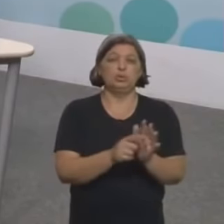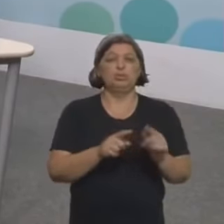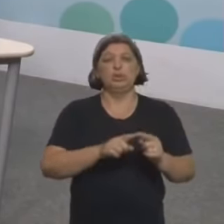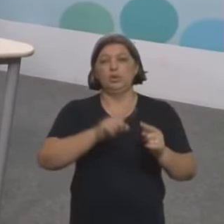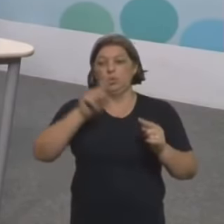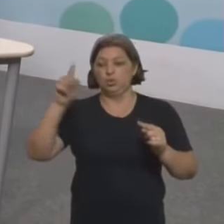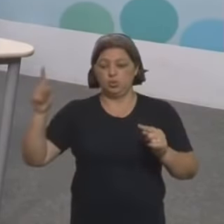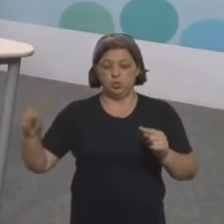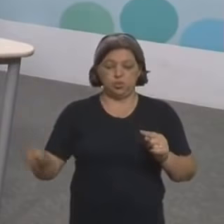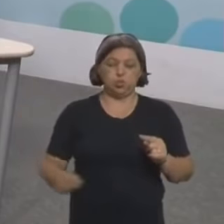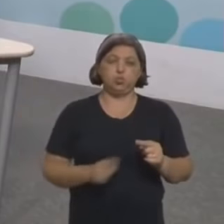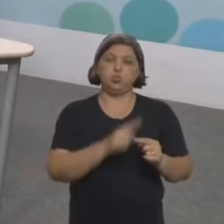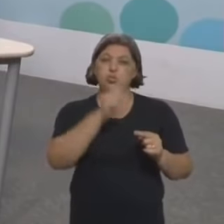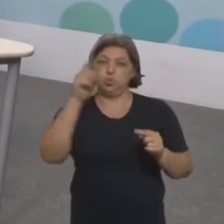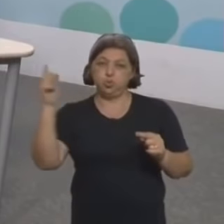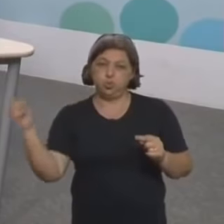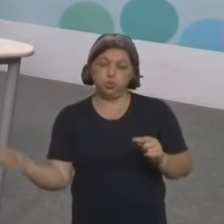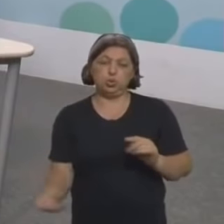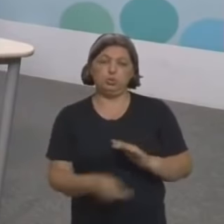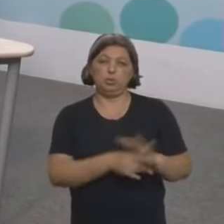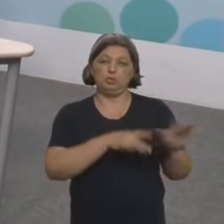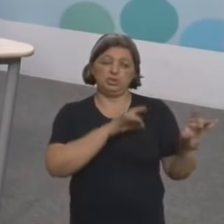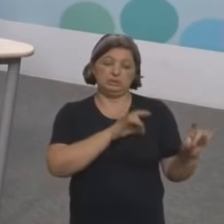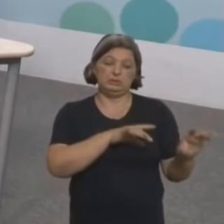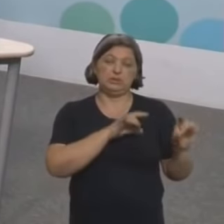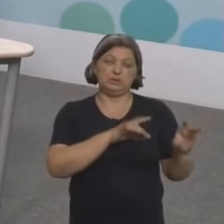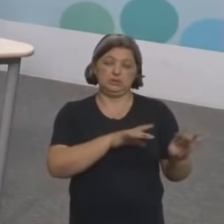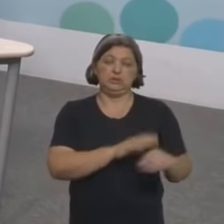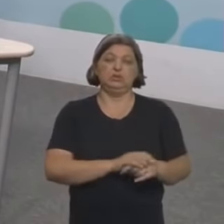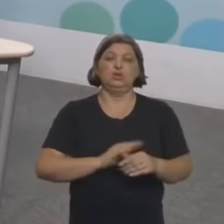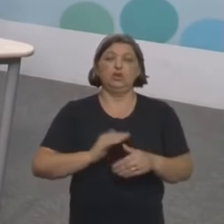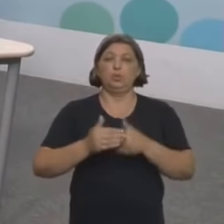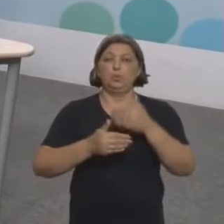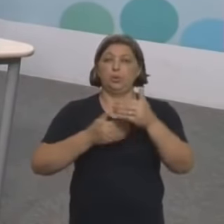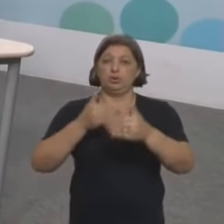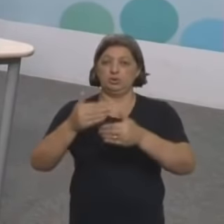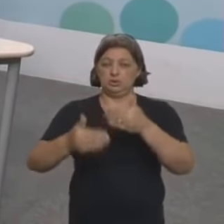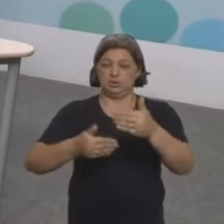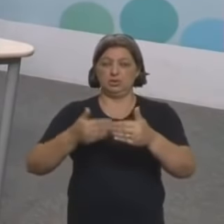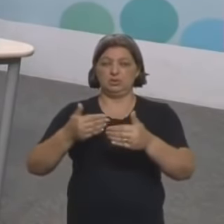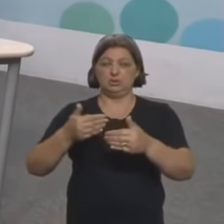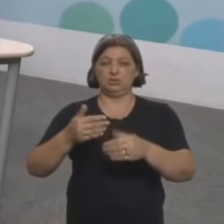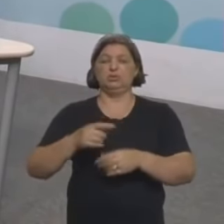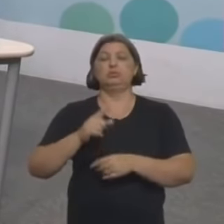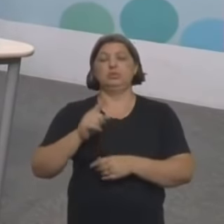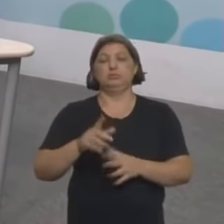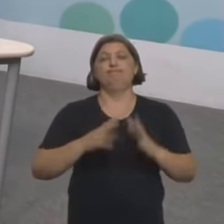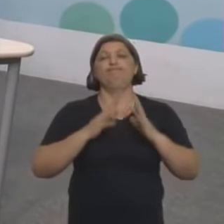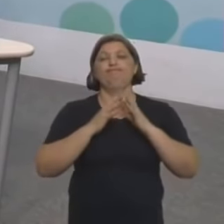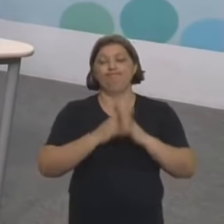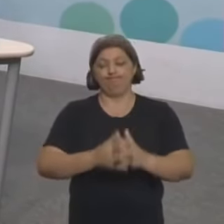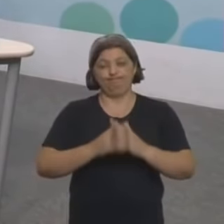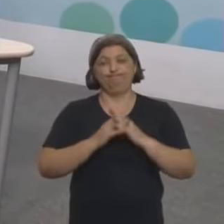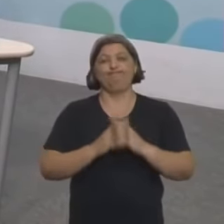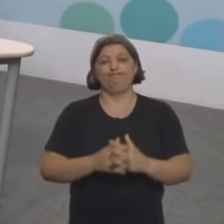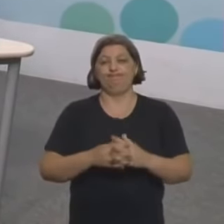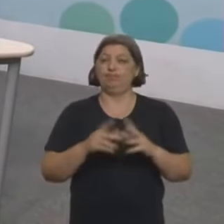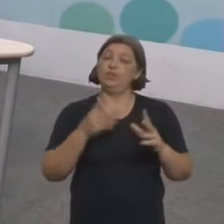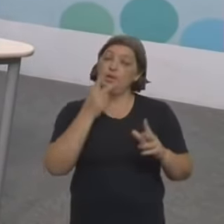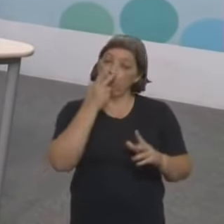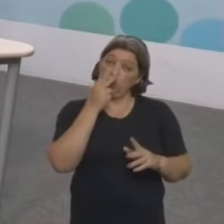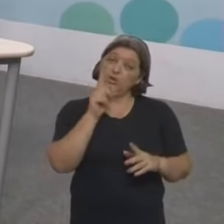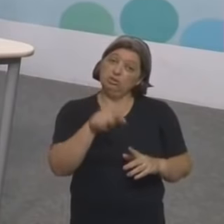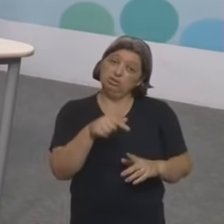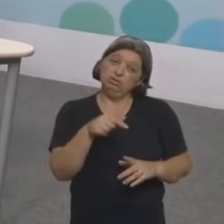Porque ele tem esse caráter específico, né? Que é o processo, que é extremamente complexo. Então, eu acho que ela deve estar se referindo a